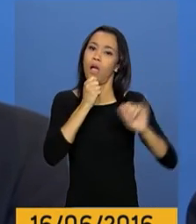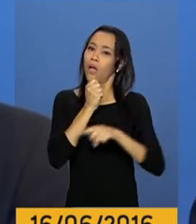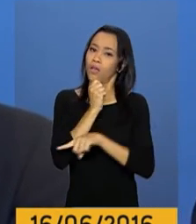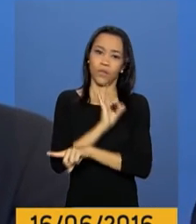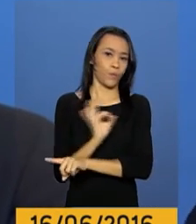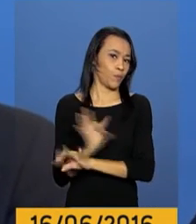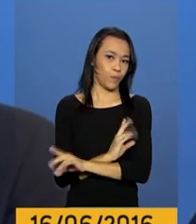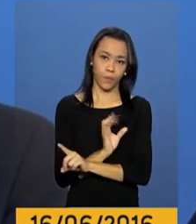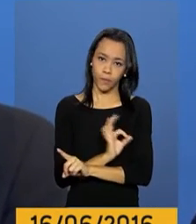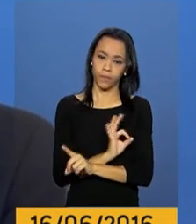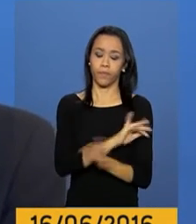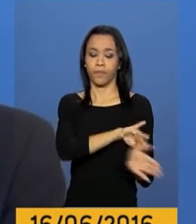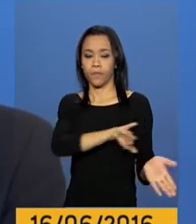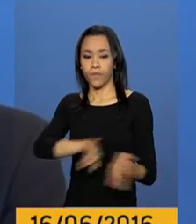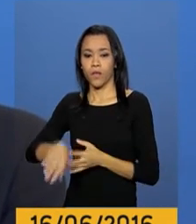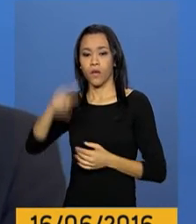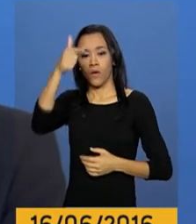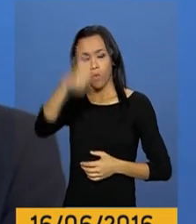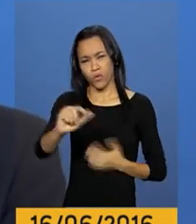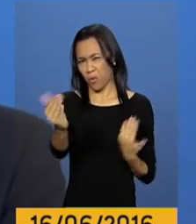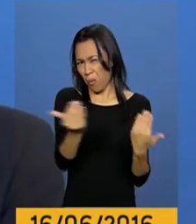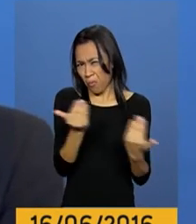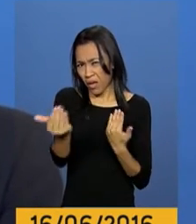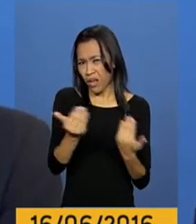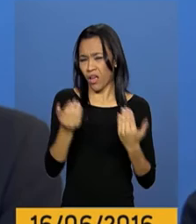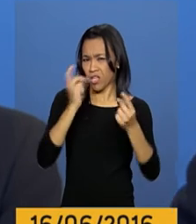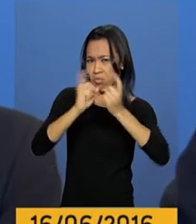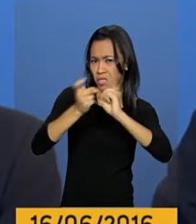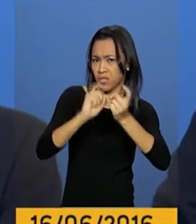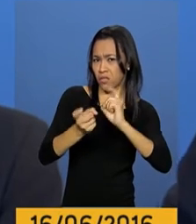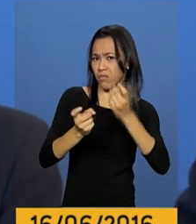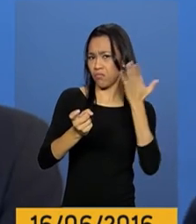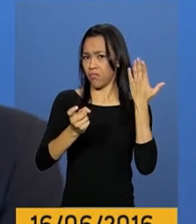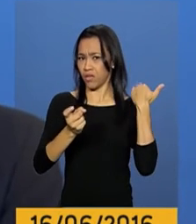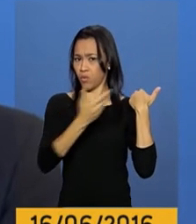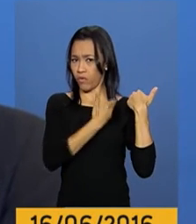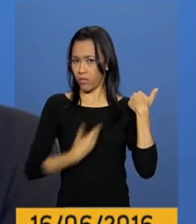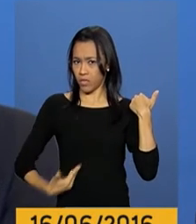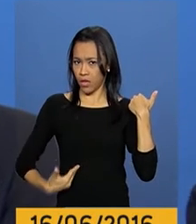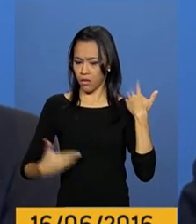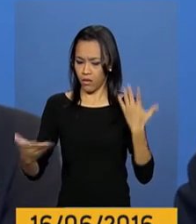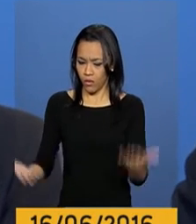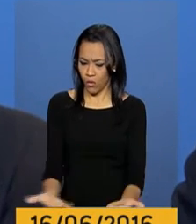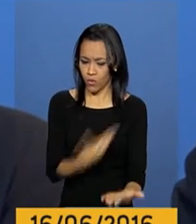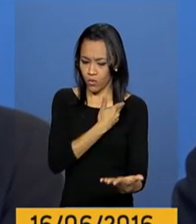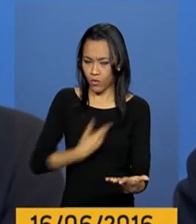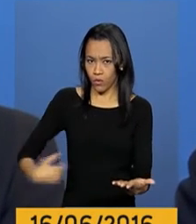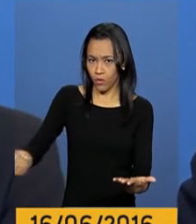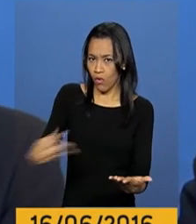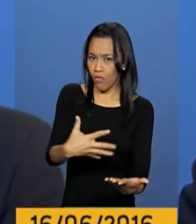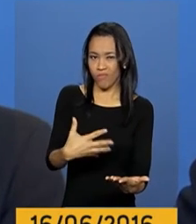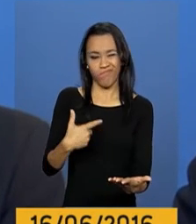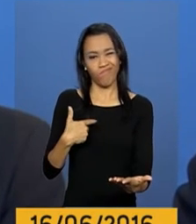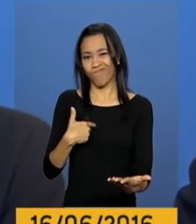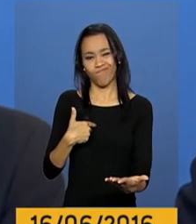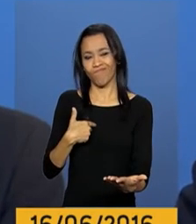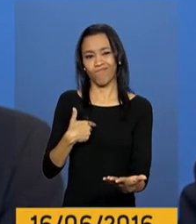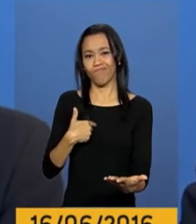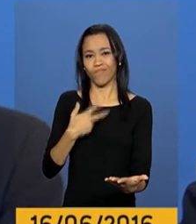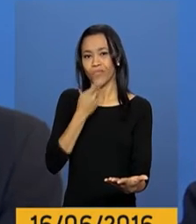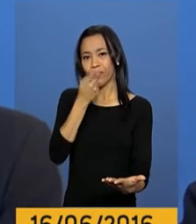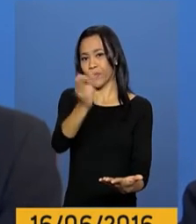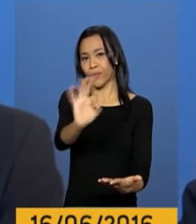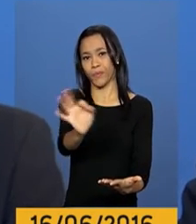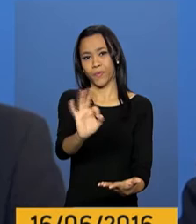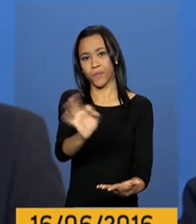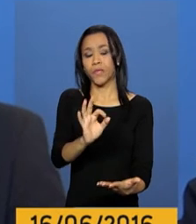gestão com a gestão anterior, eu prefiro não fazer nesse instante. Eu acho que há uma clareza de